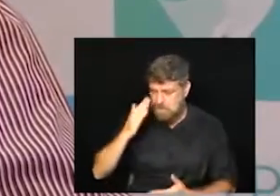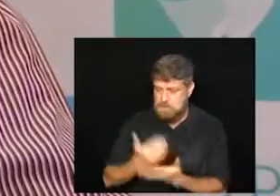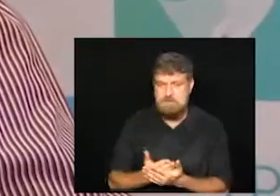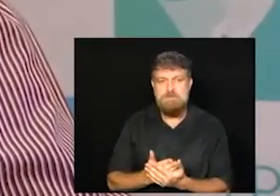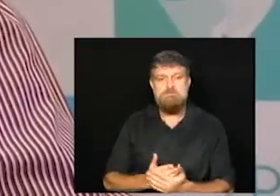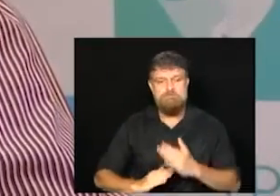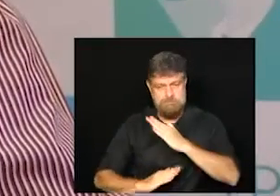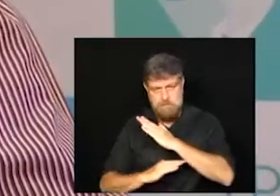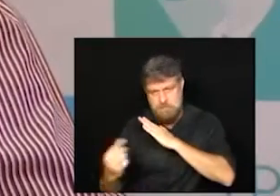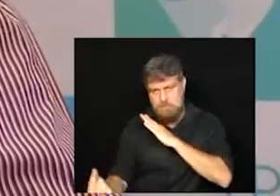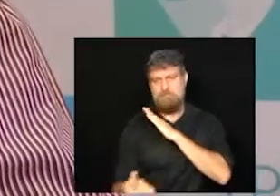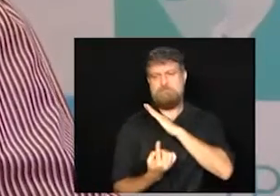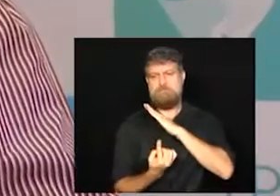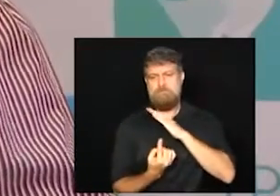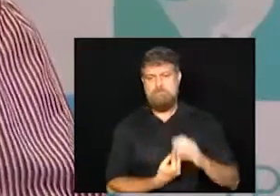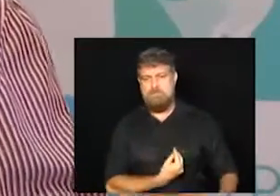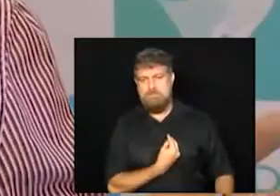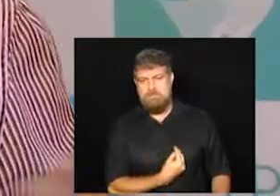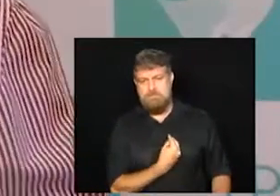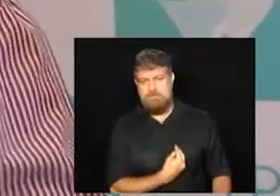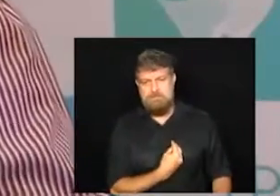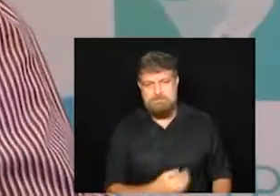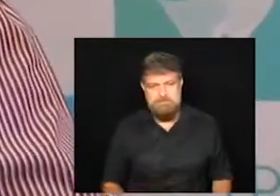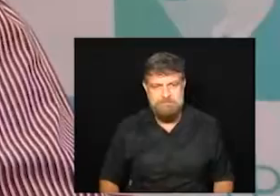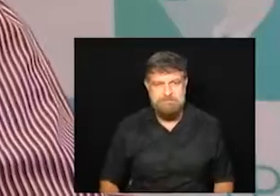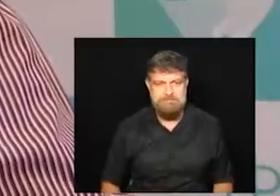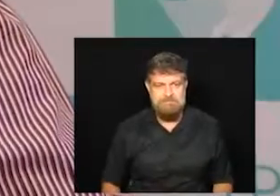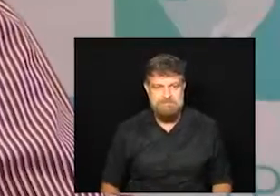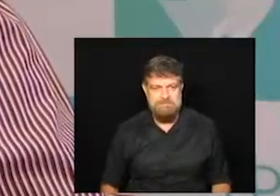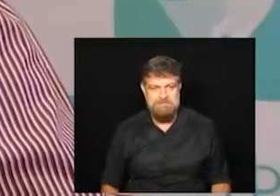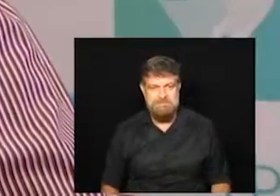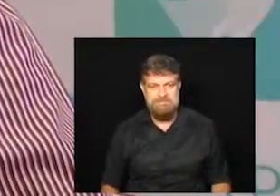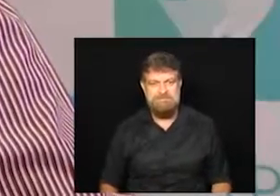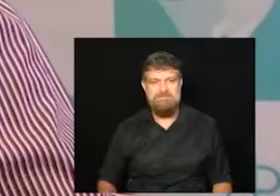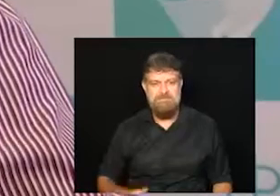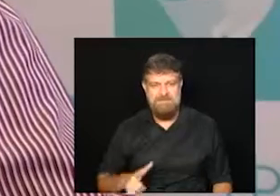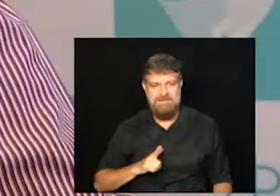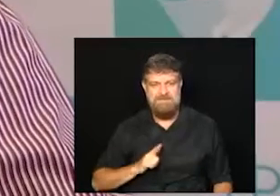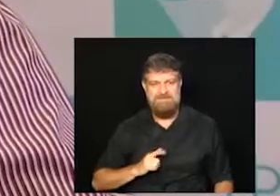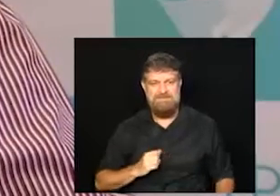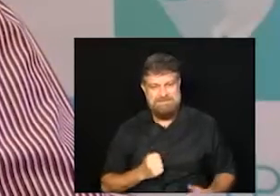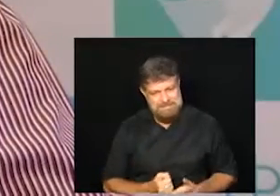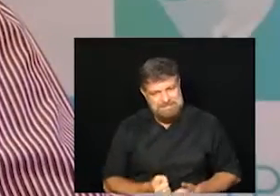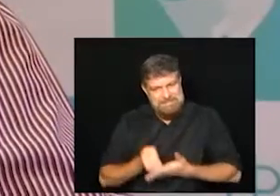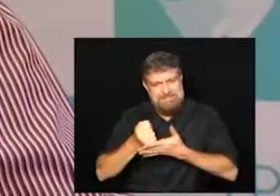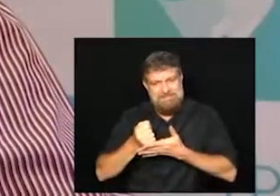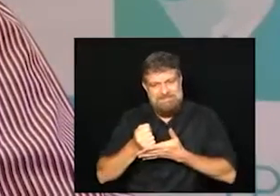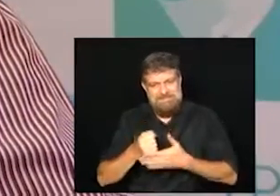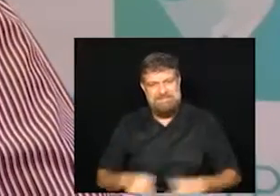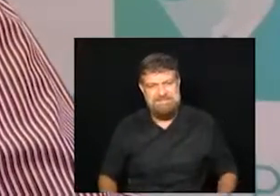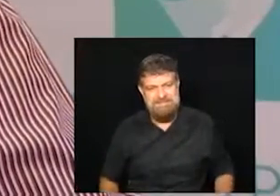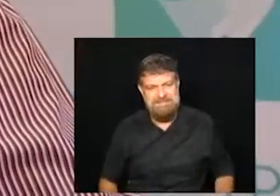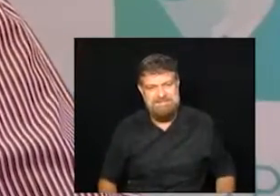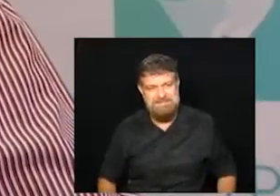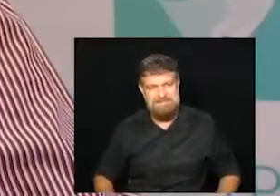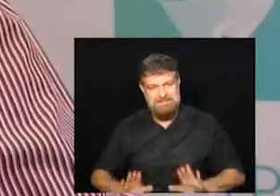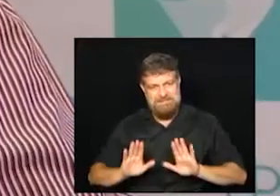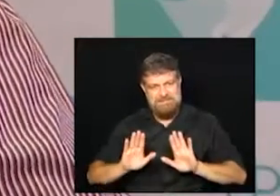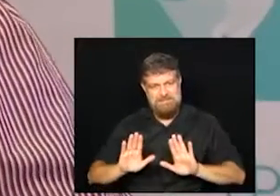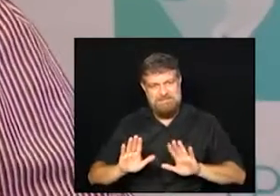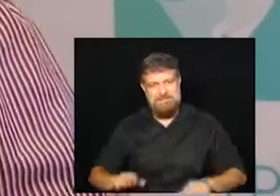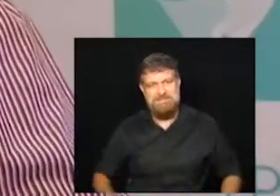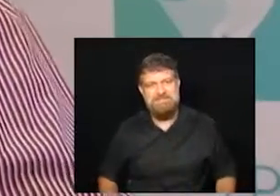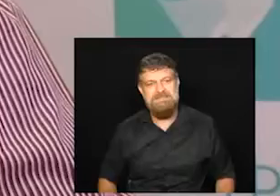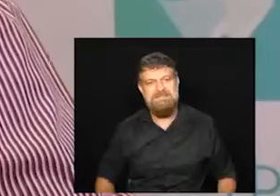da turma. Agora, claro que o doutor vai me ajudar e vai me segurar, mas